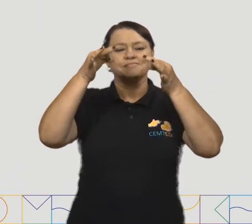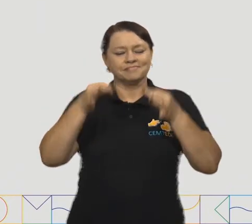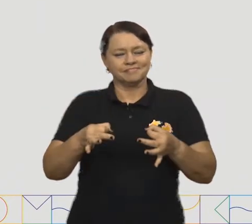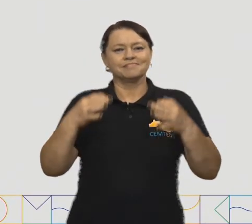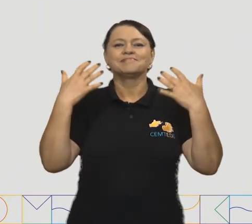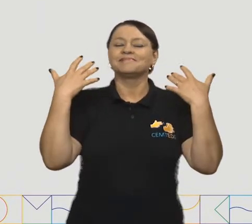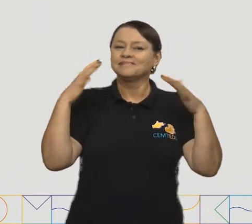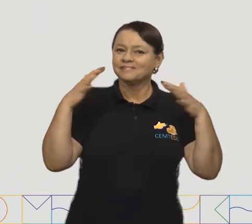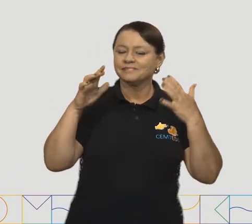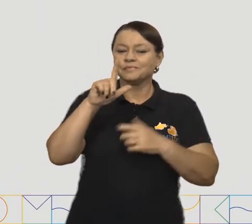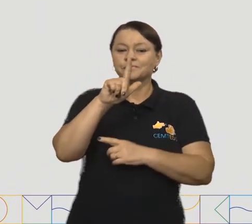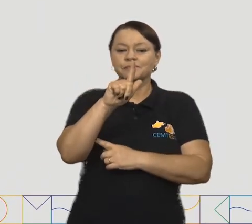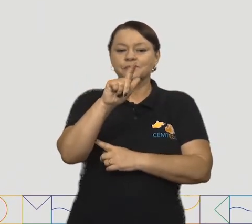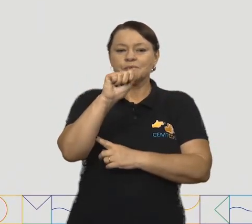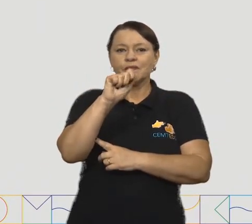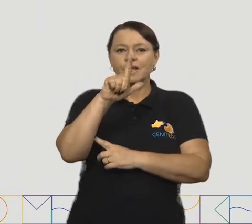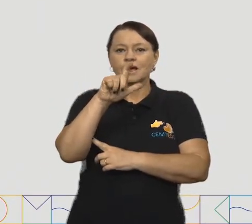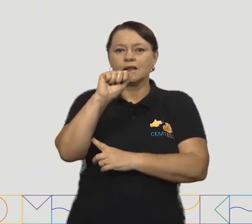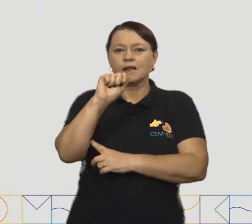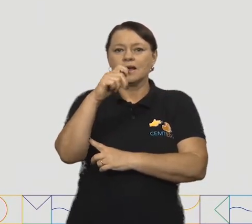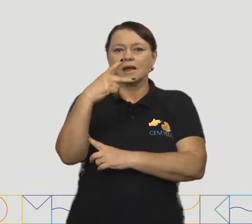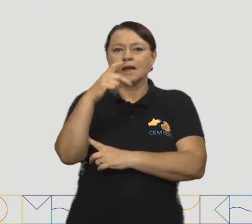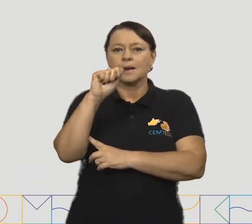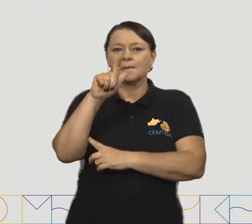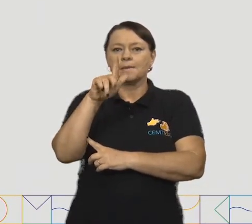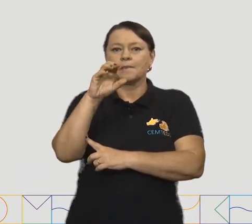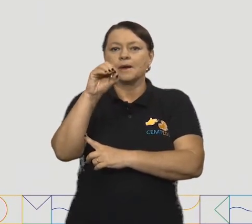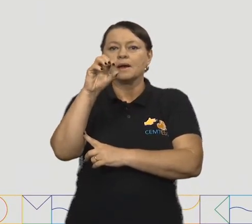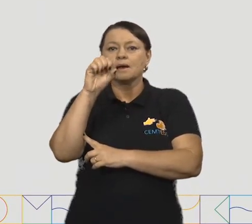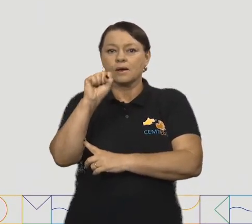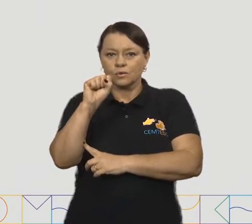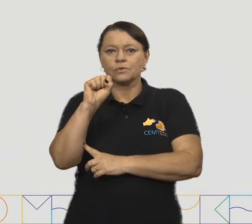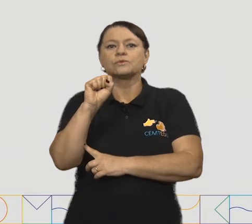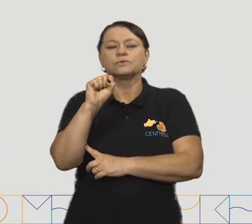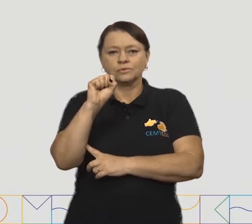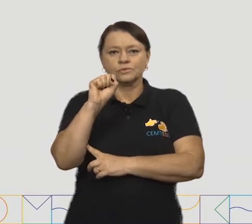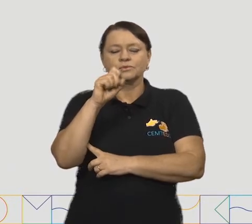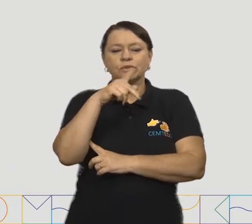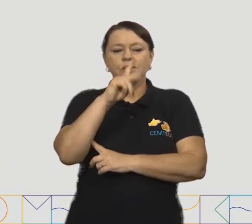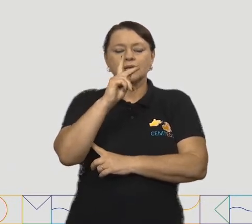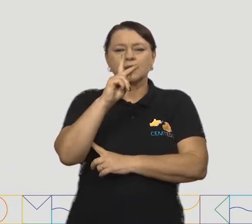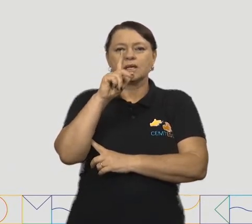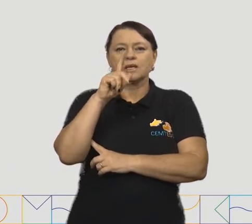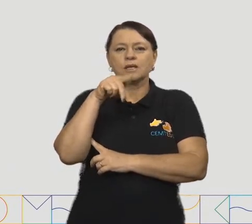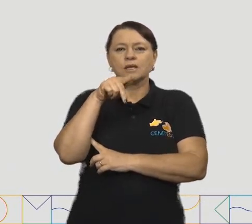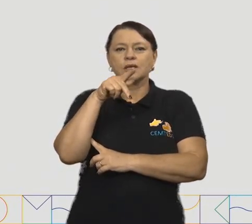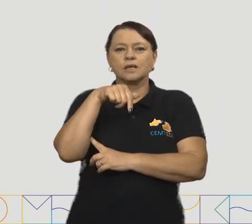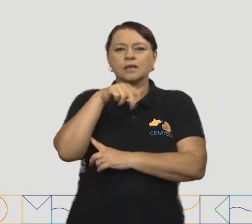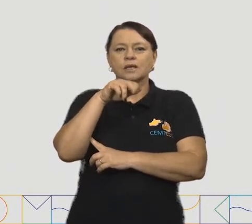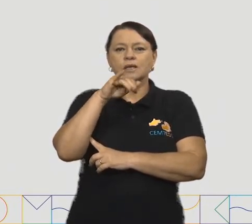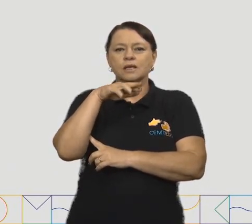gráfico ou a sílaba tônica está na antepenúltima sílaba? Elas são chamadas de